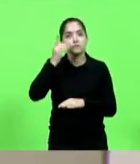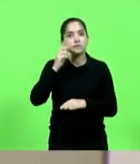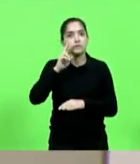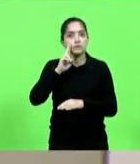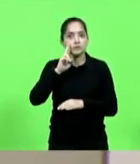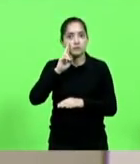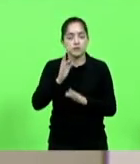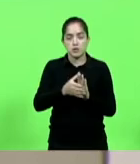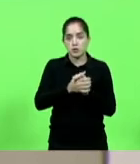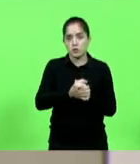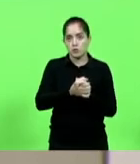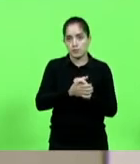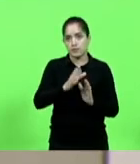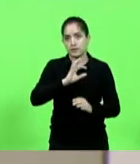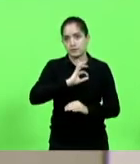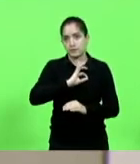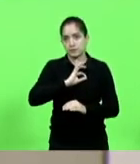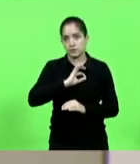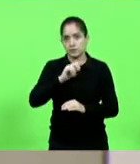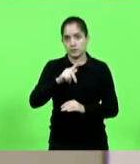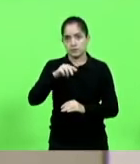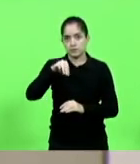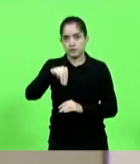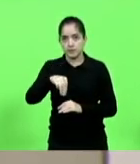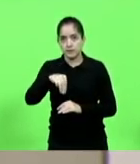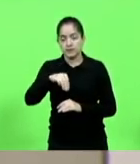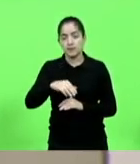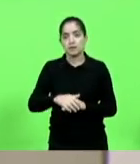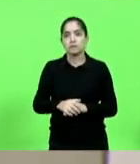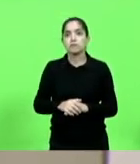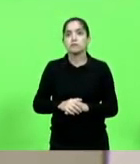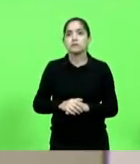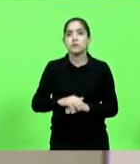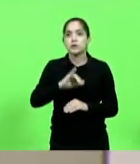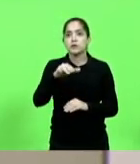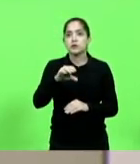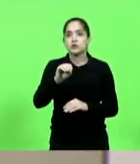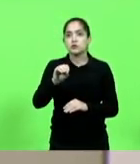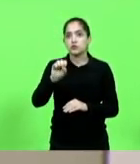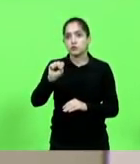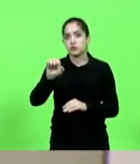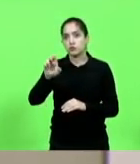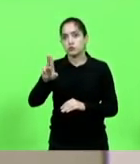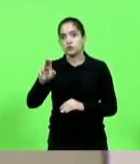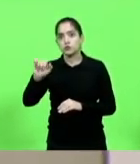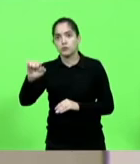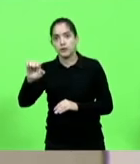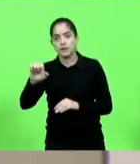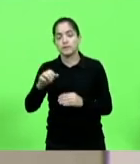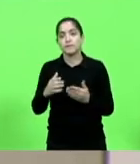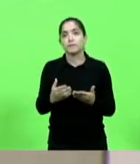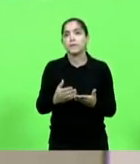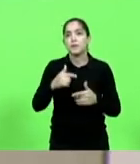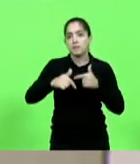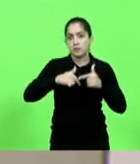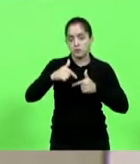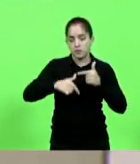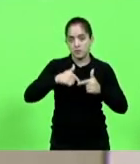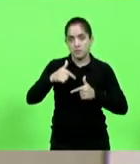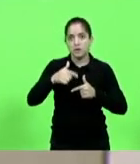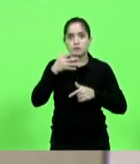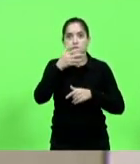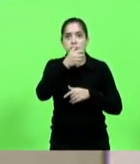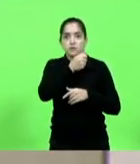cumprimentando a polícia militar, cumprimentando o policial militar soldado Josué Alexandre Martins Souza, pelas ações bem-sucedidas de